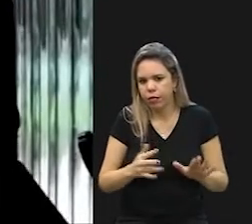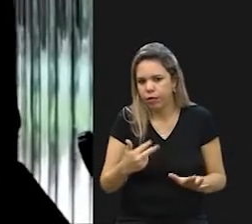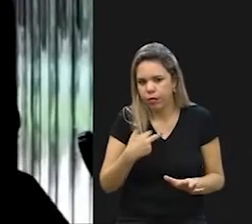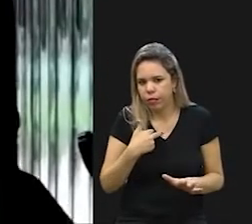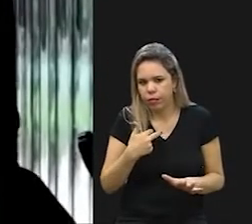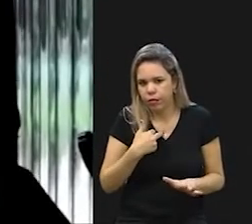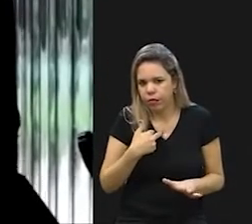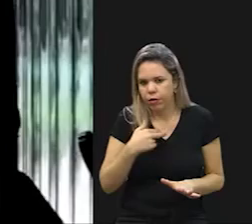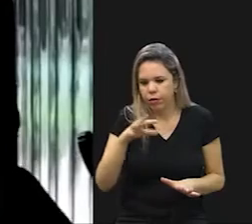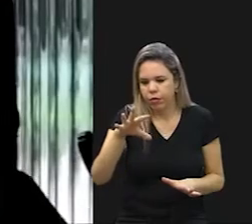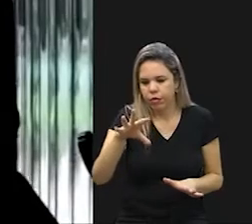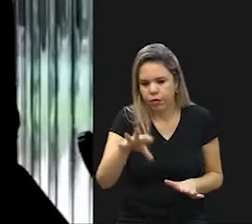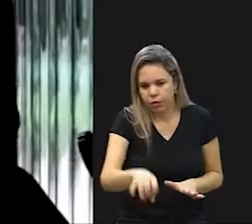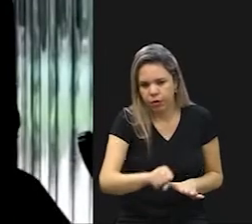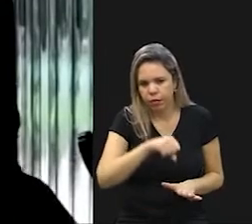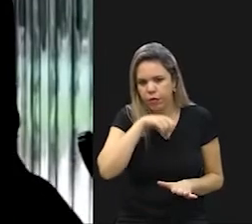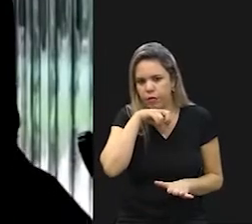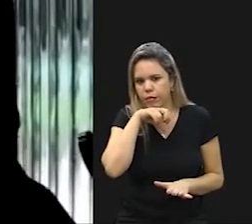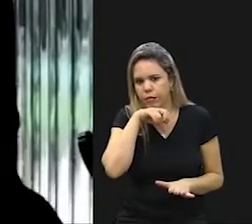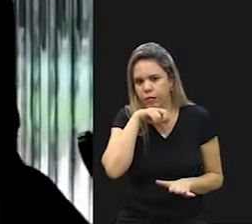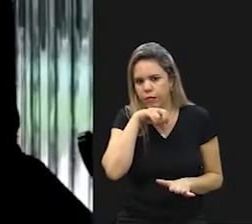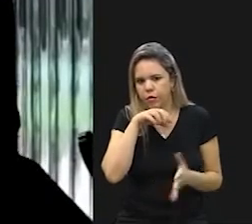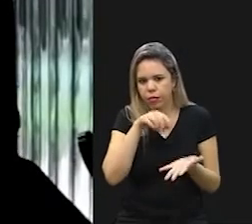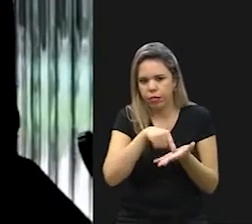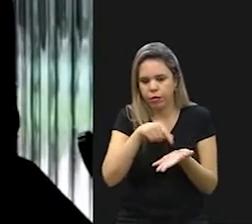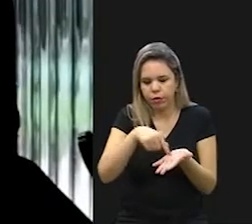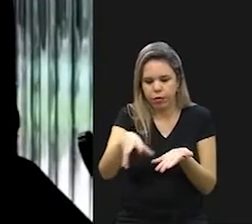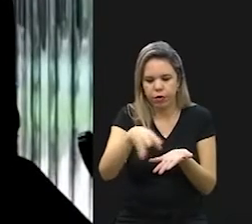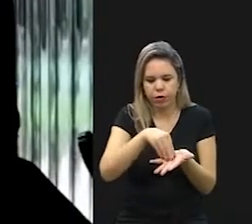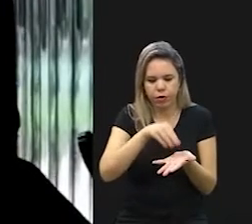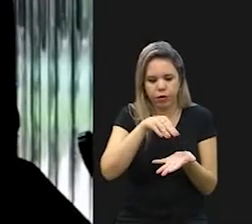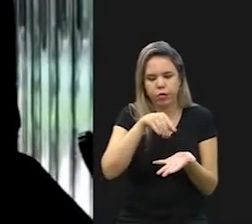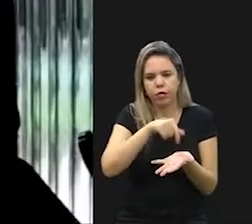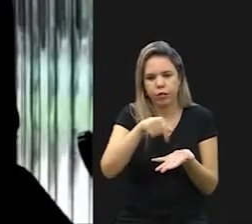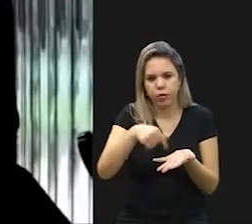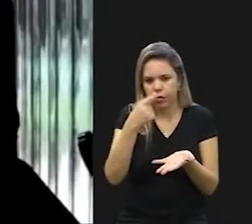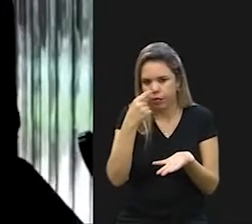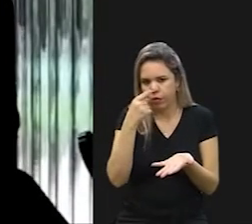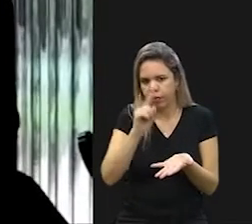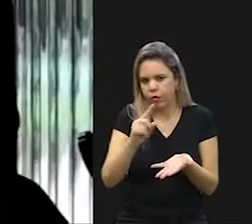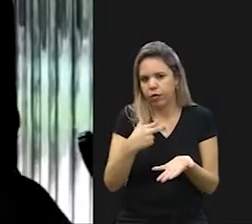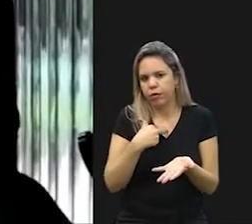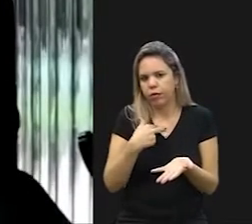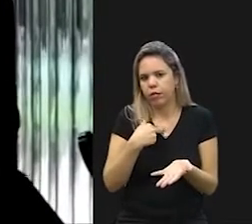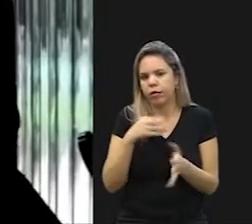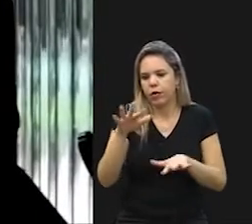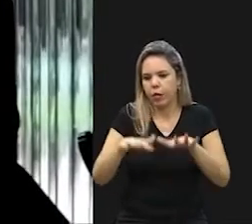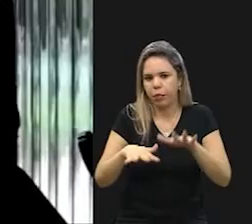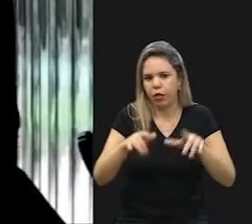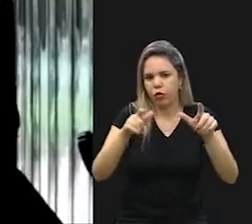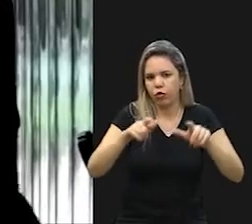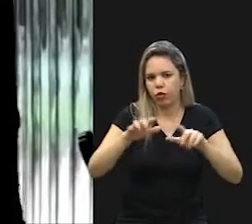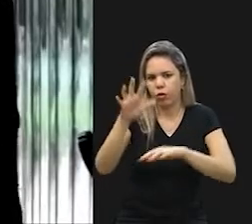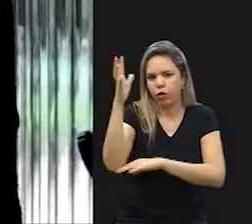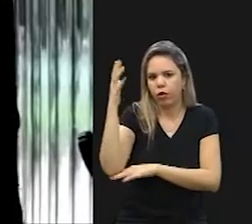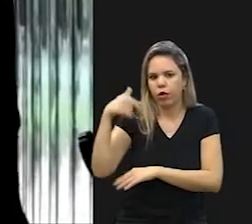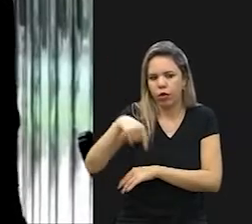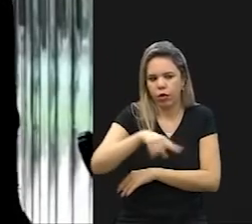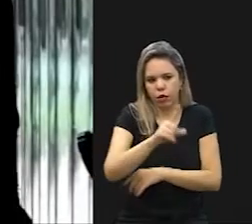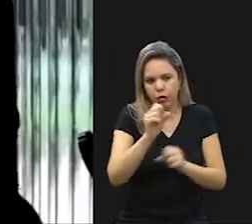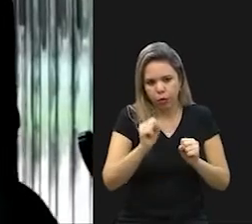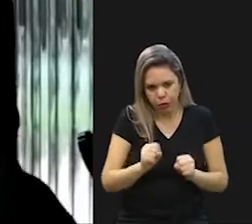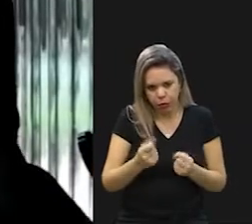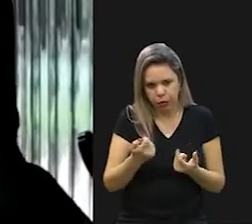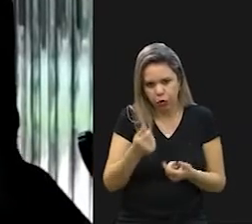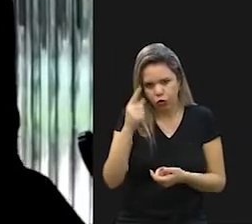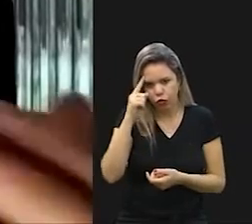pode pegar um bicho, o ideal é não ficar manejando. Então, vai totalmente do ambiente. Eu poderia ter ido lá em